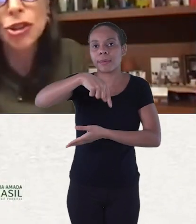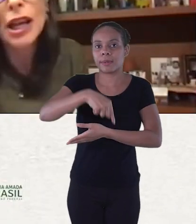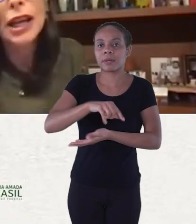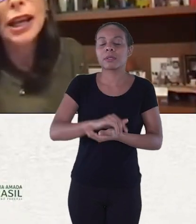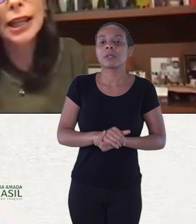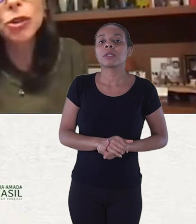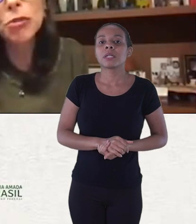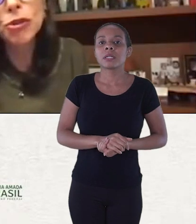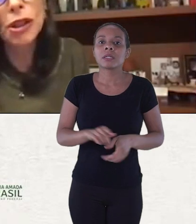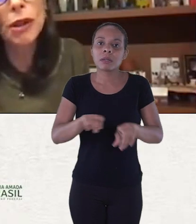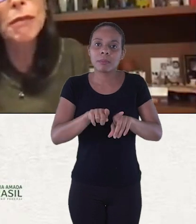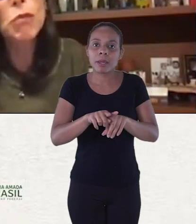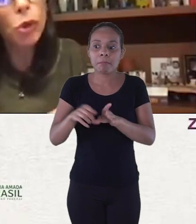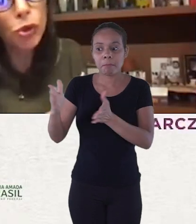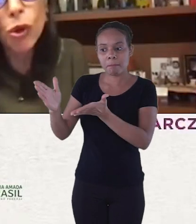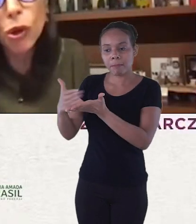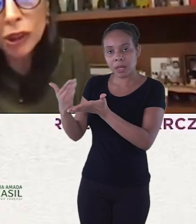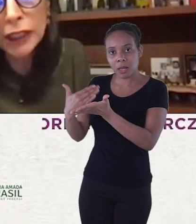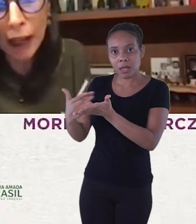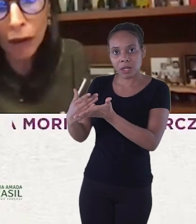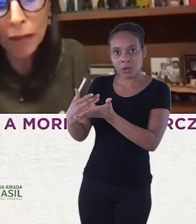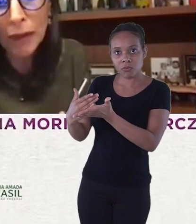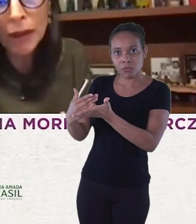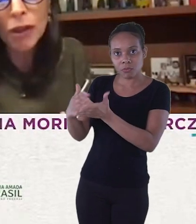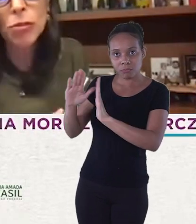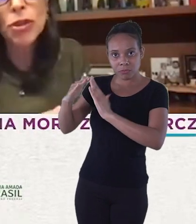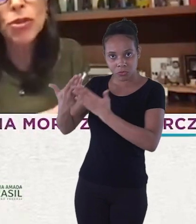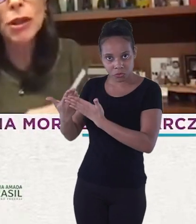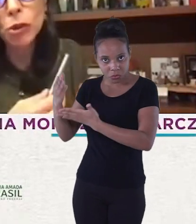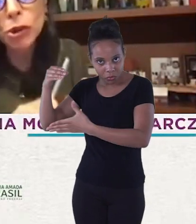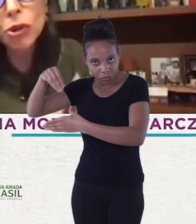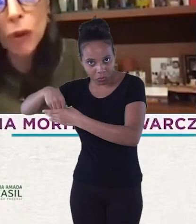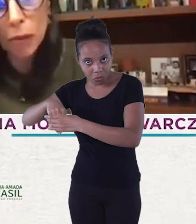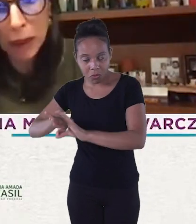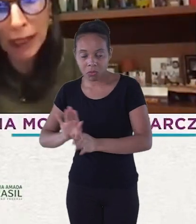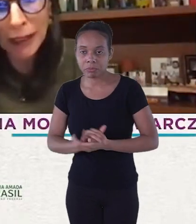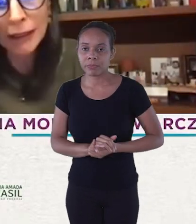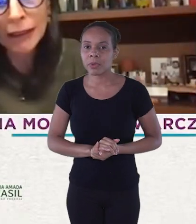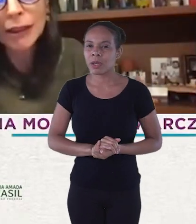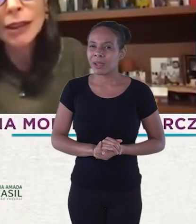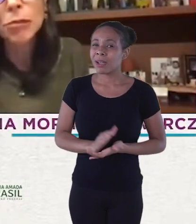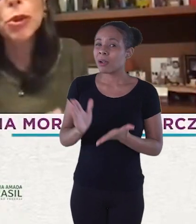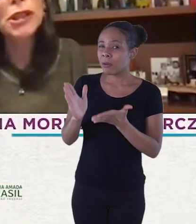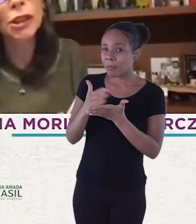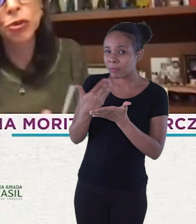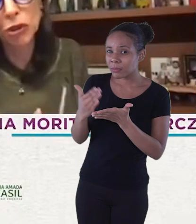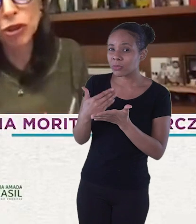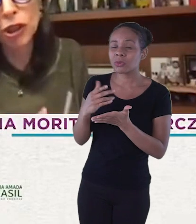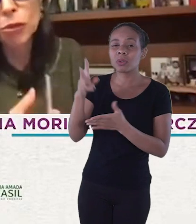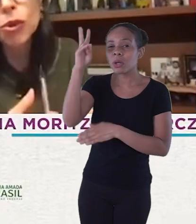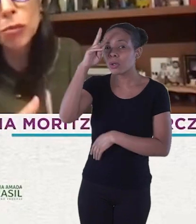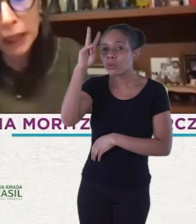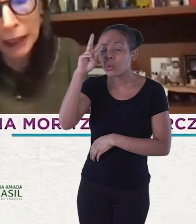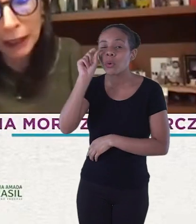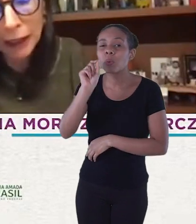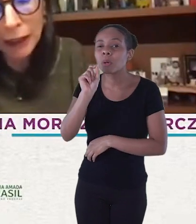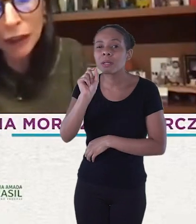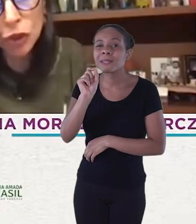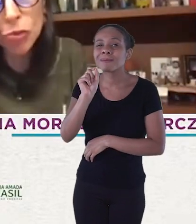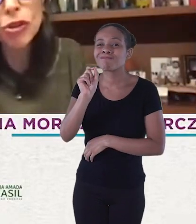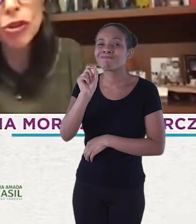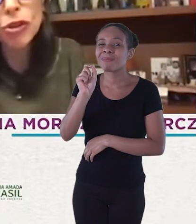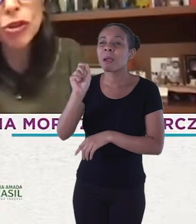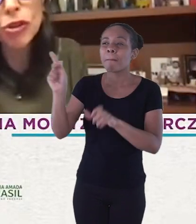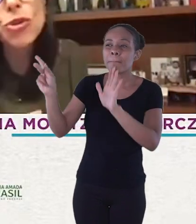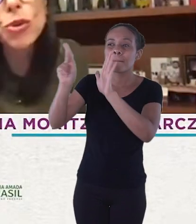livros didáticos, é ainda uma história muito colonial, uma história muito europeia, portanto, uma história muito